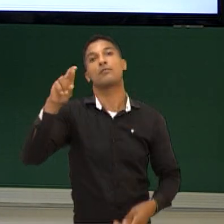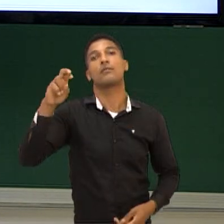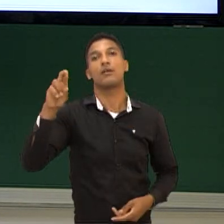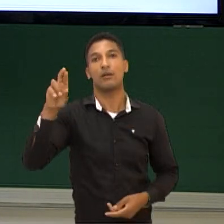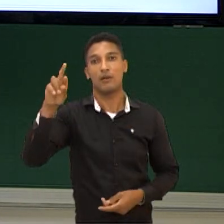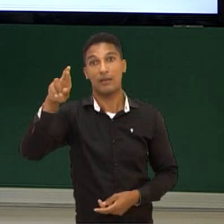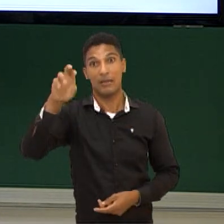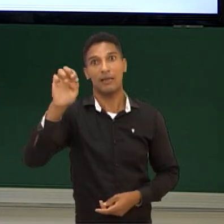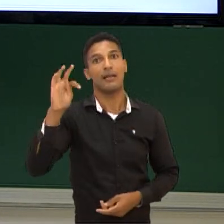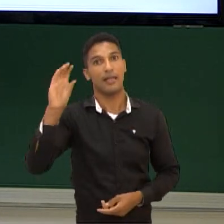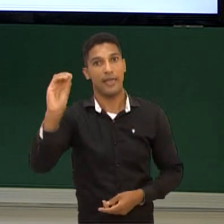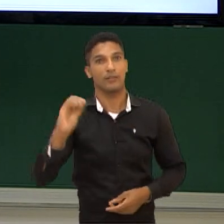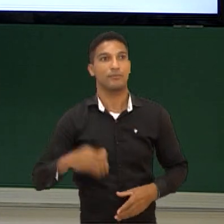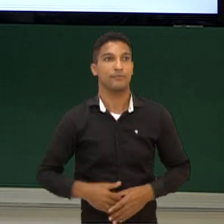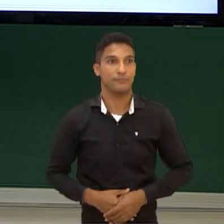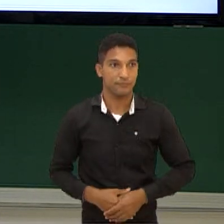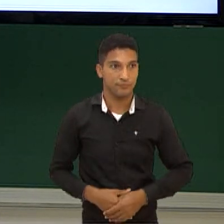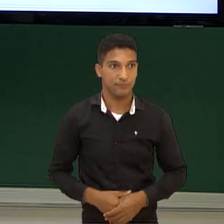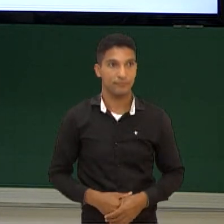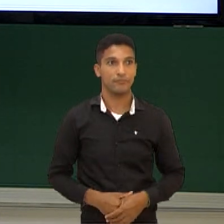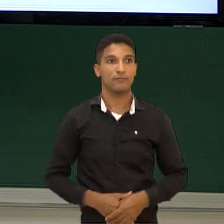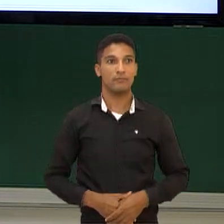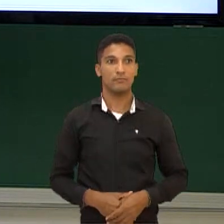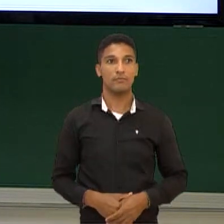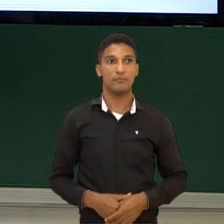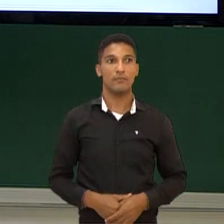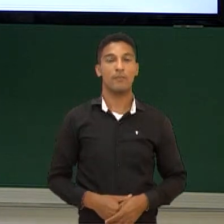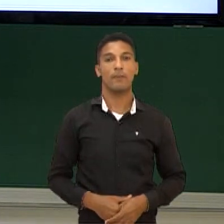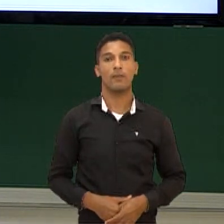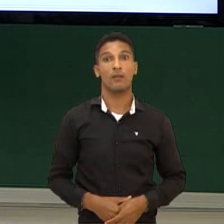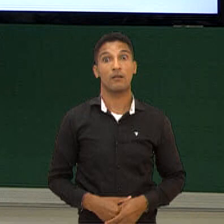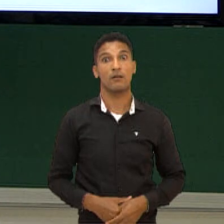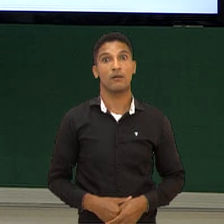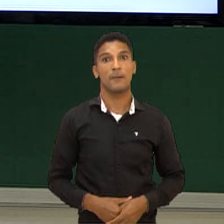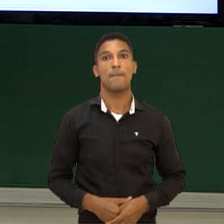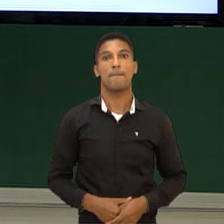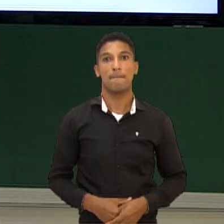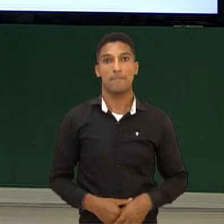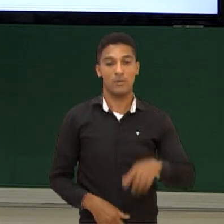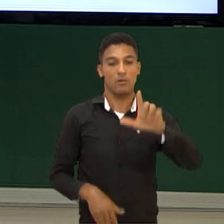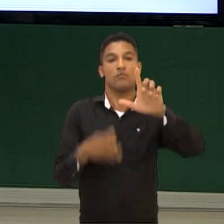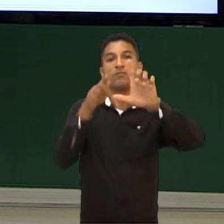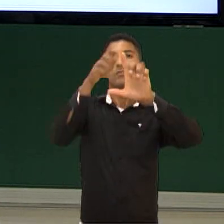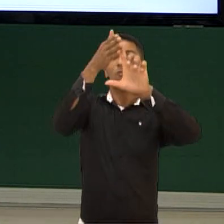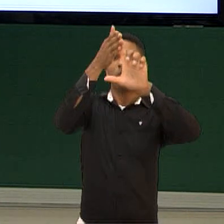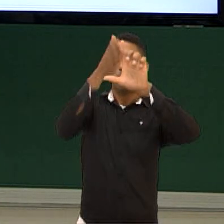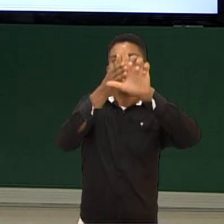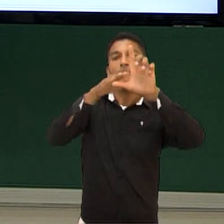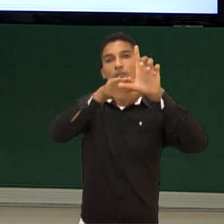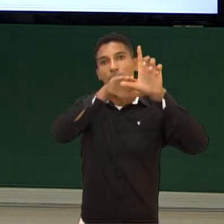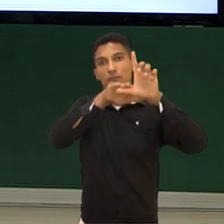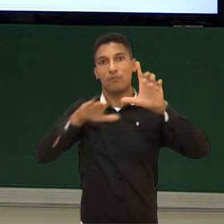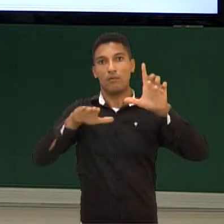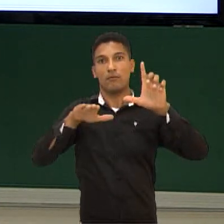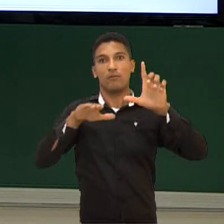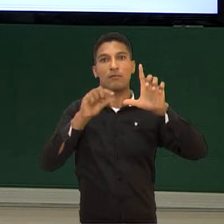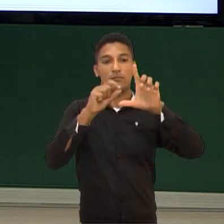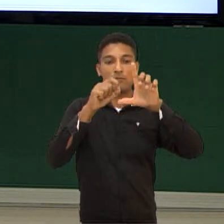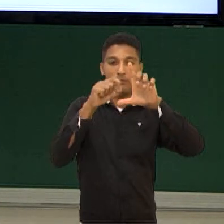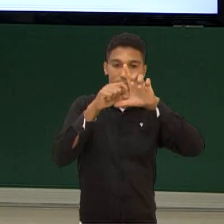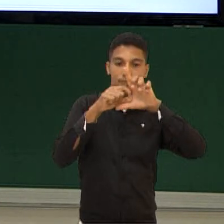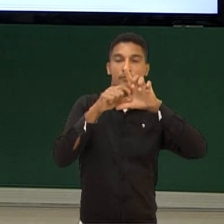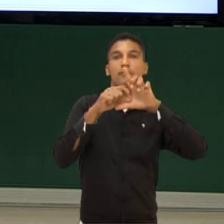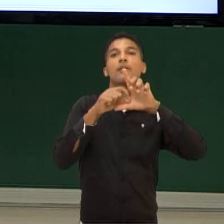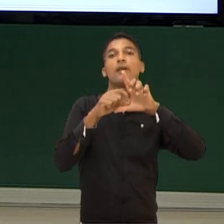né, 90 graus é ângulo reto. Será que 120 é agudo